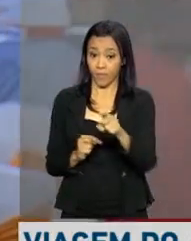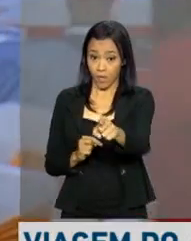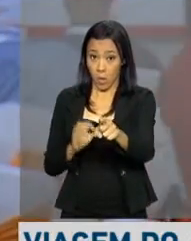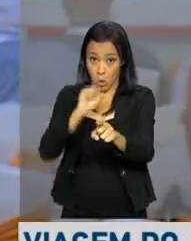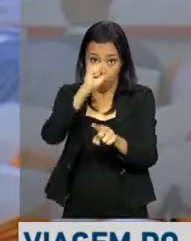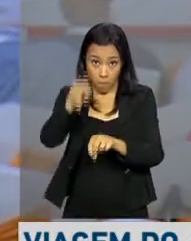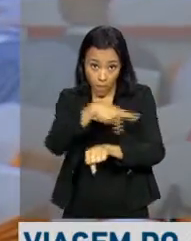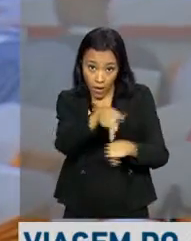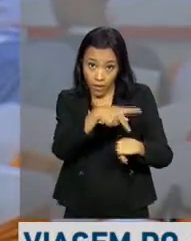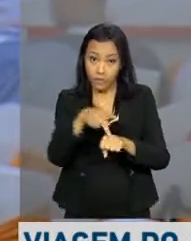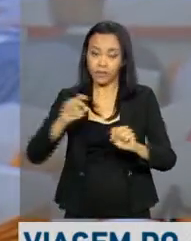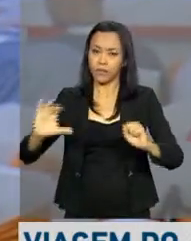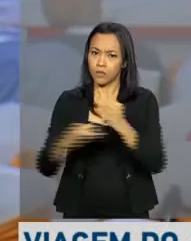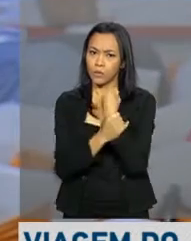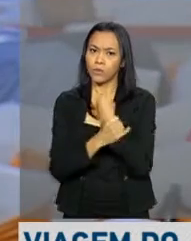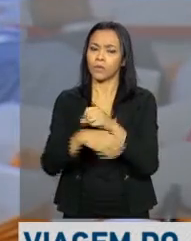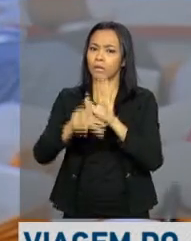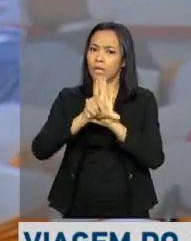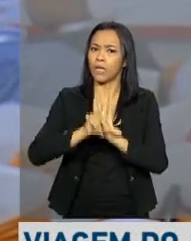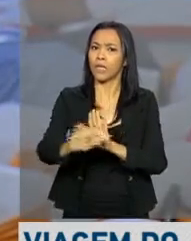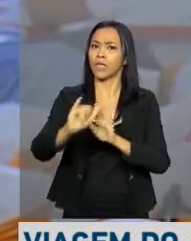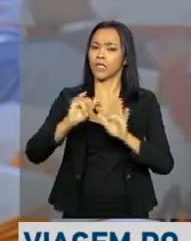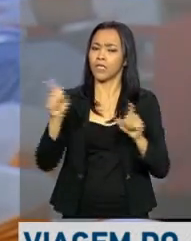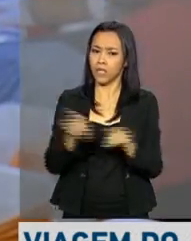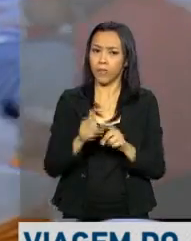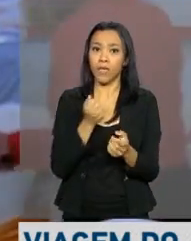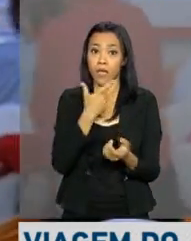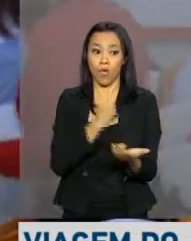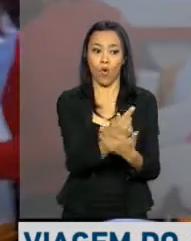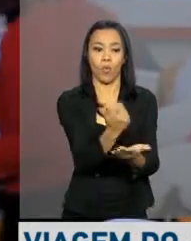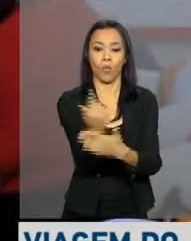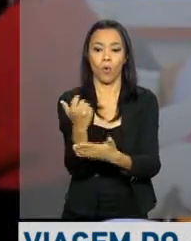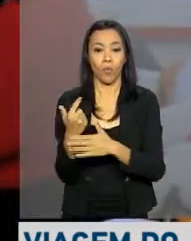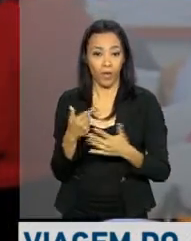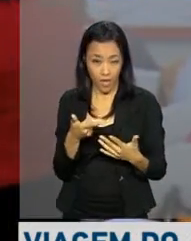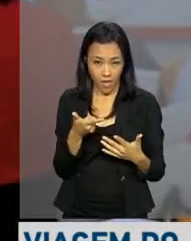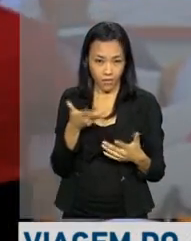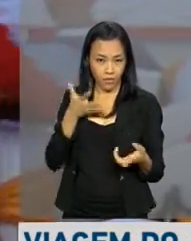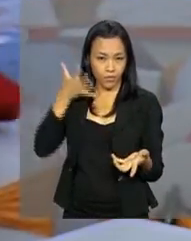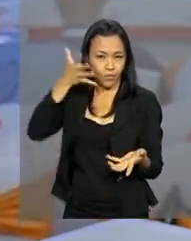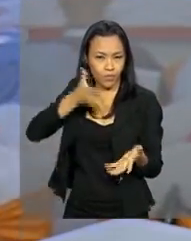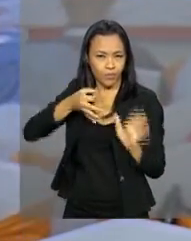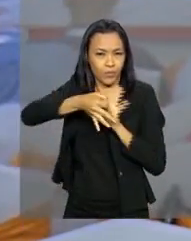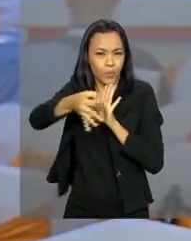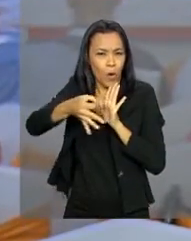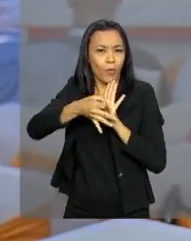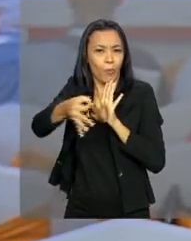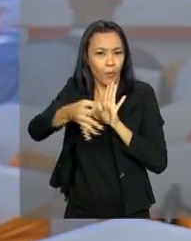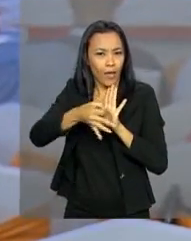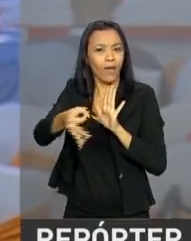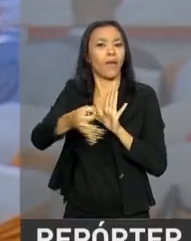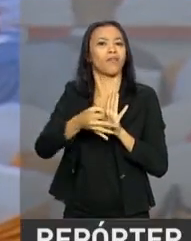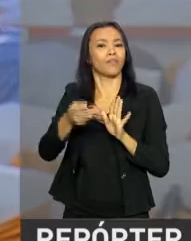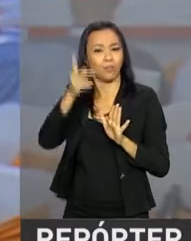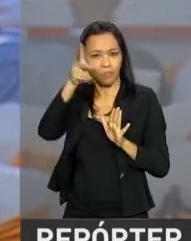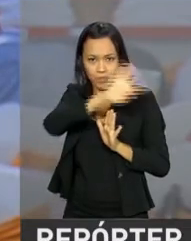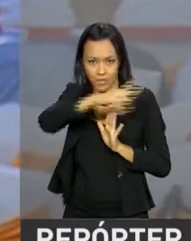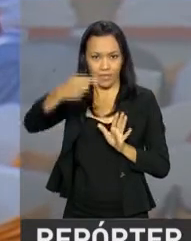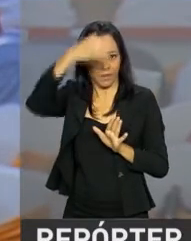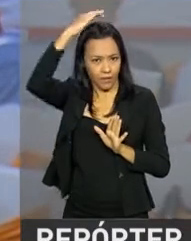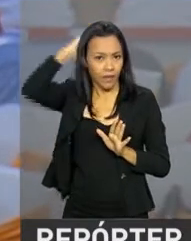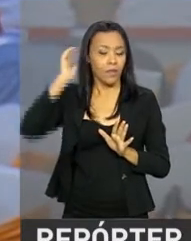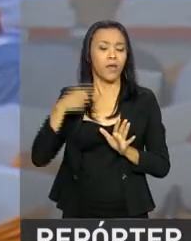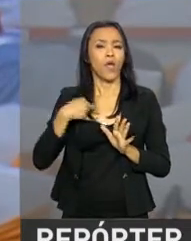política, com segurança jurídica e um grande mercado consumidor. Com esses argumentos, o presidente Michel Temer convidou os empresários